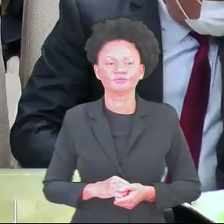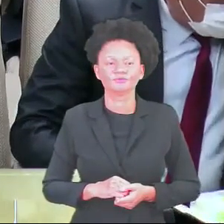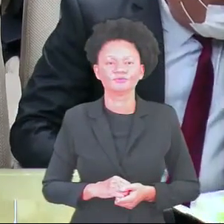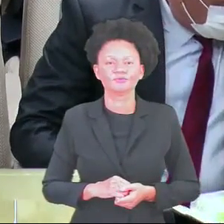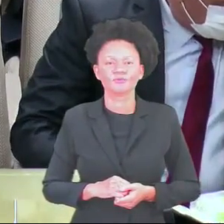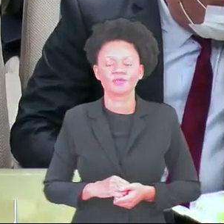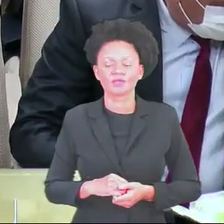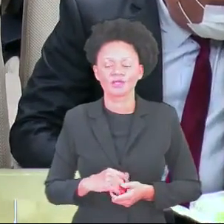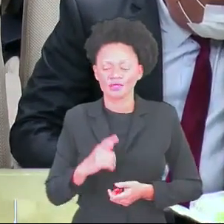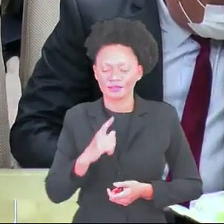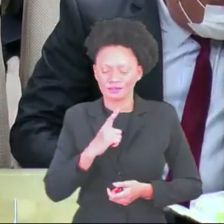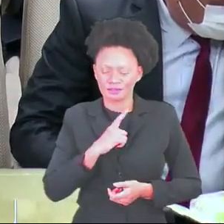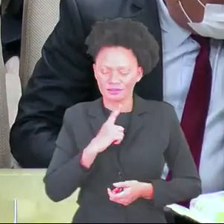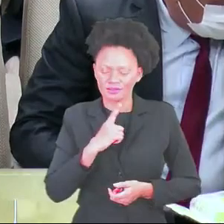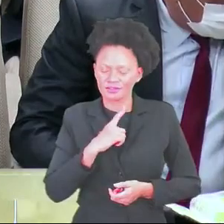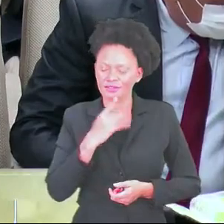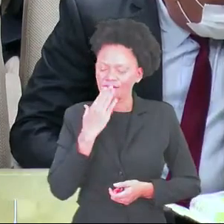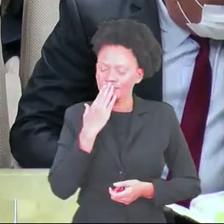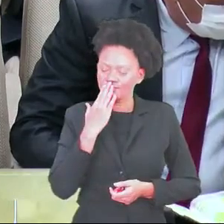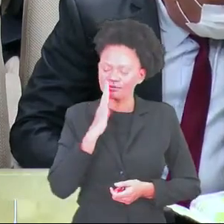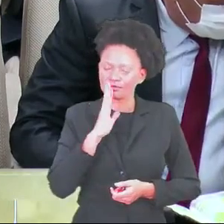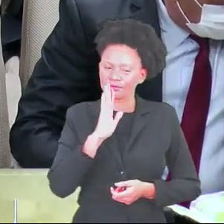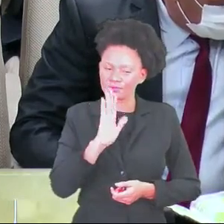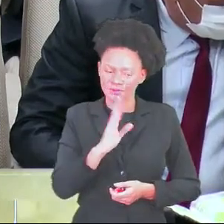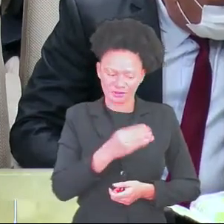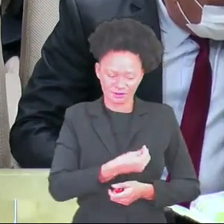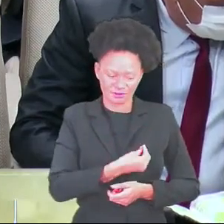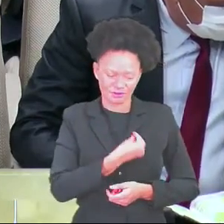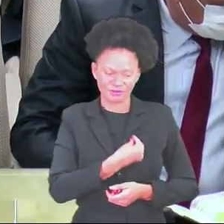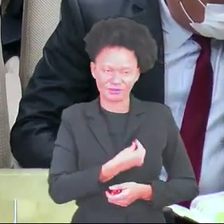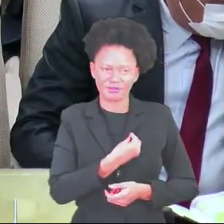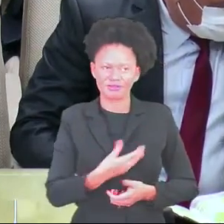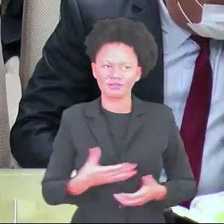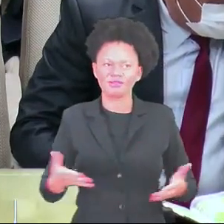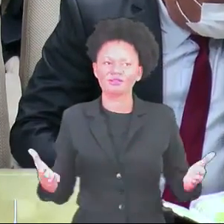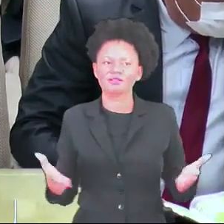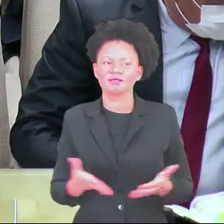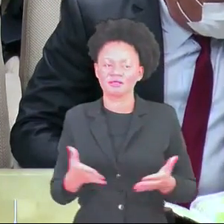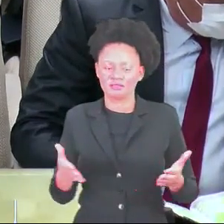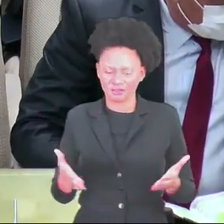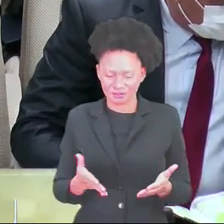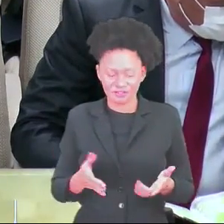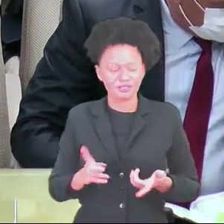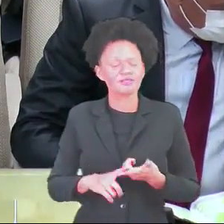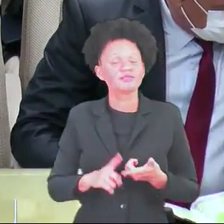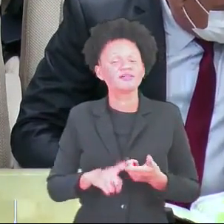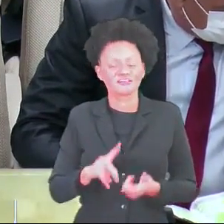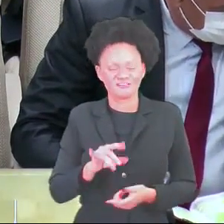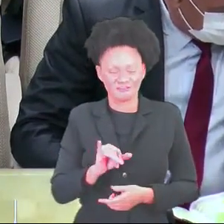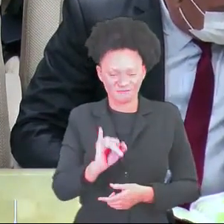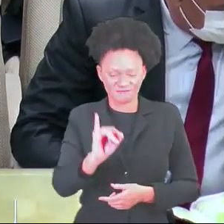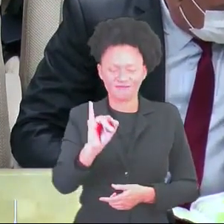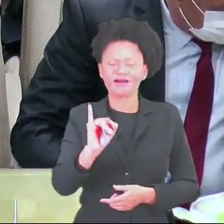Tendo promessa da vida presente e da que há de vir.